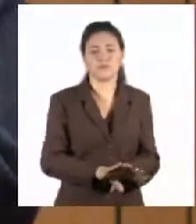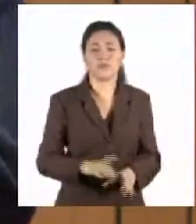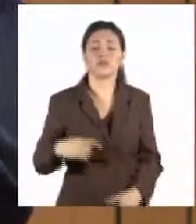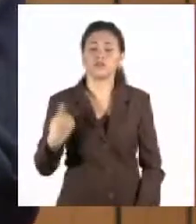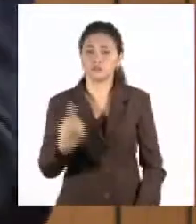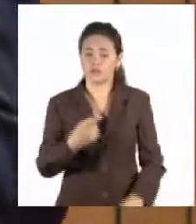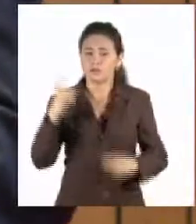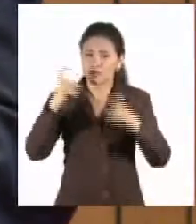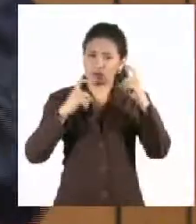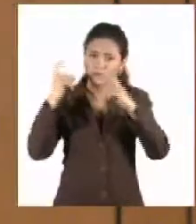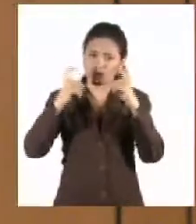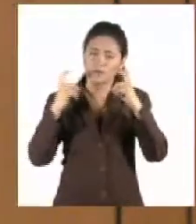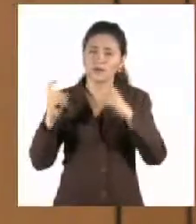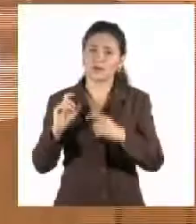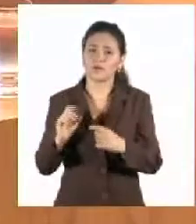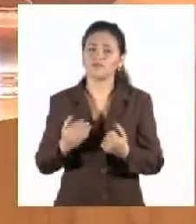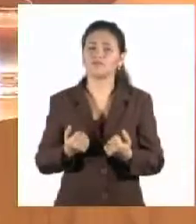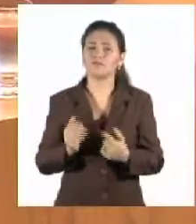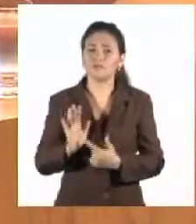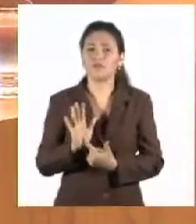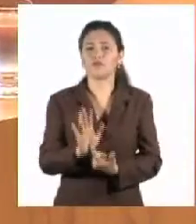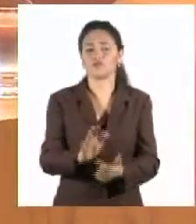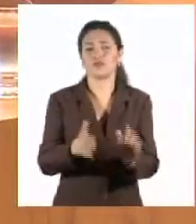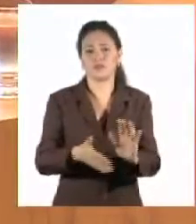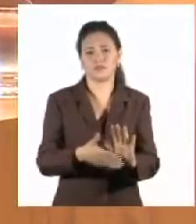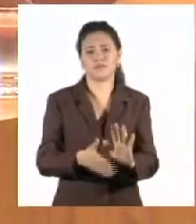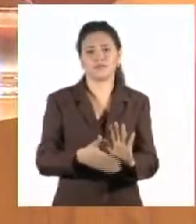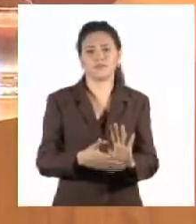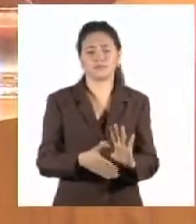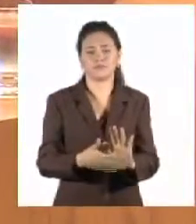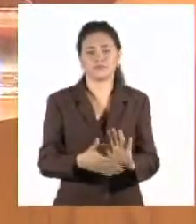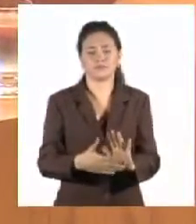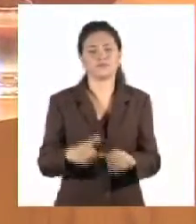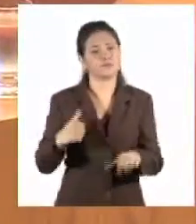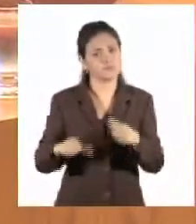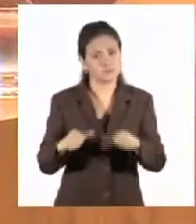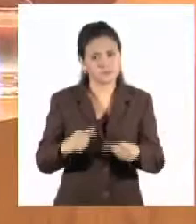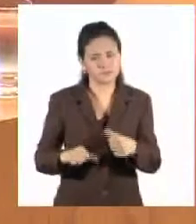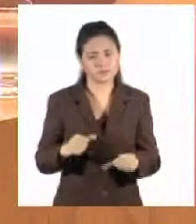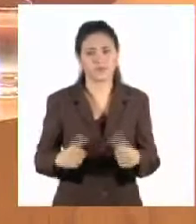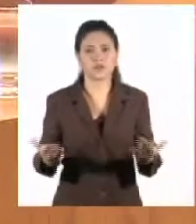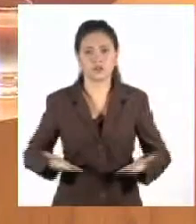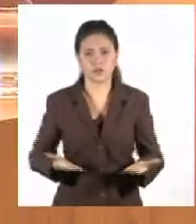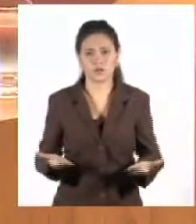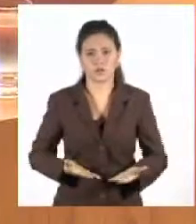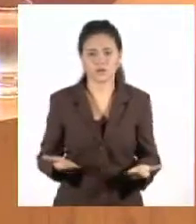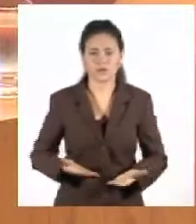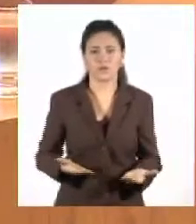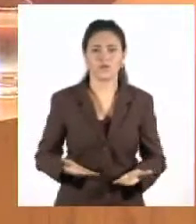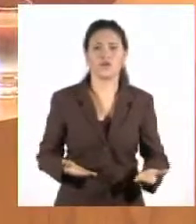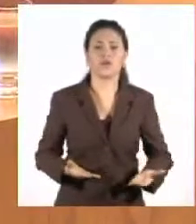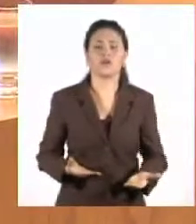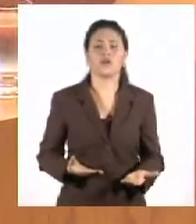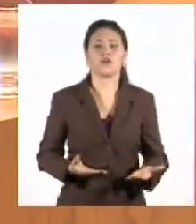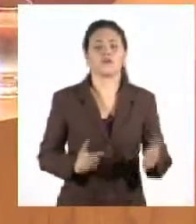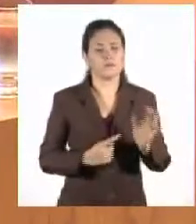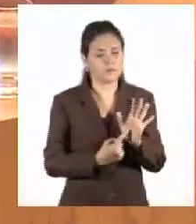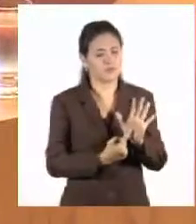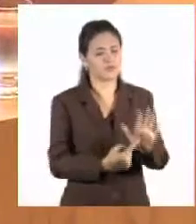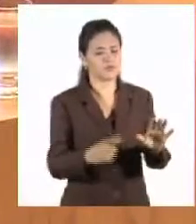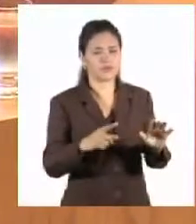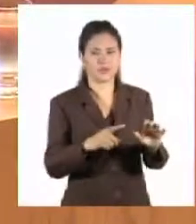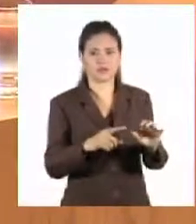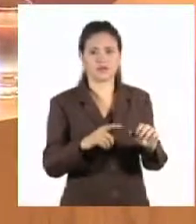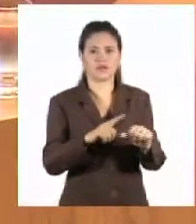apresentar essa discussão, e aqui, ora faço, que é com base, inclusive, no artigo 18, do parágrafo 4º, né, da